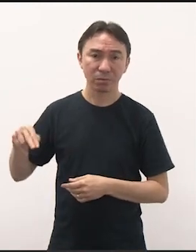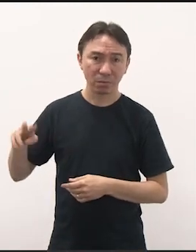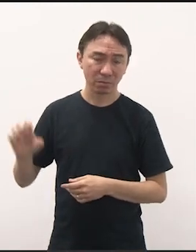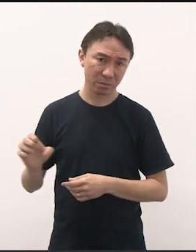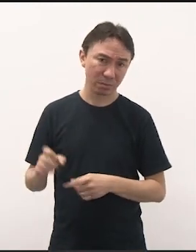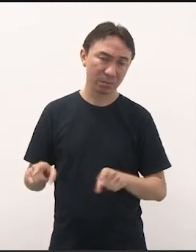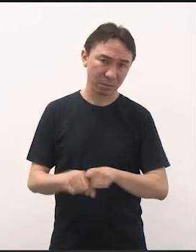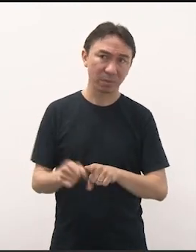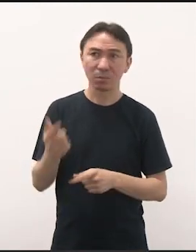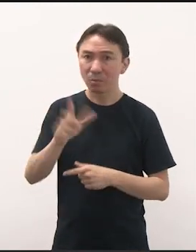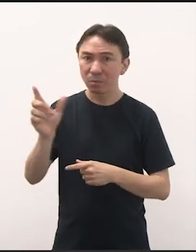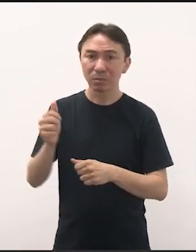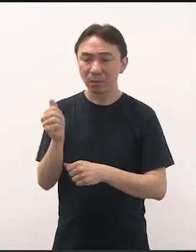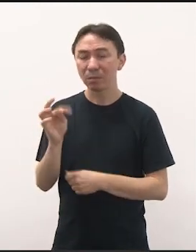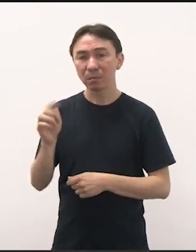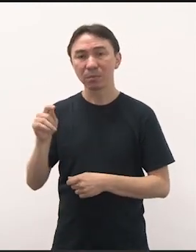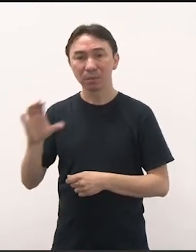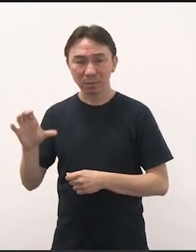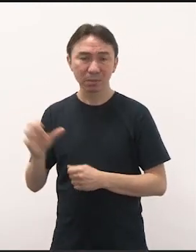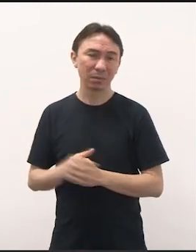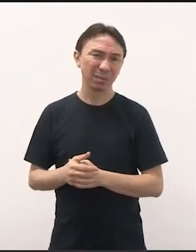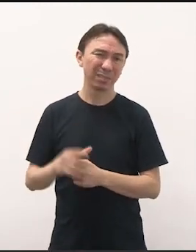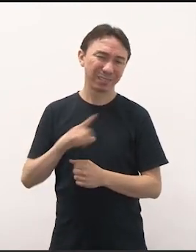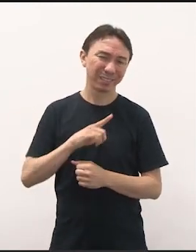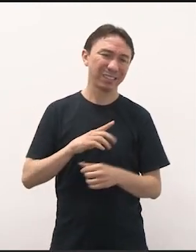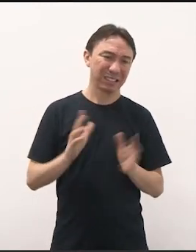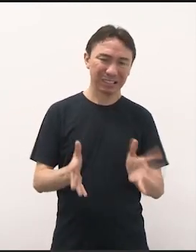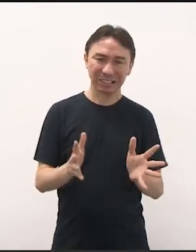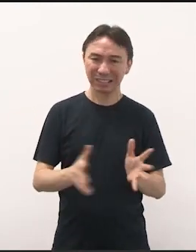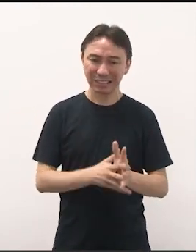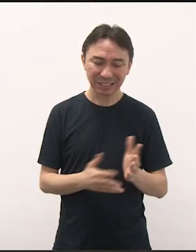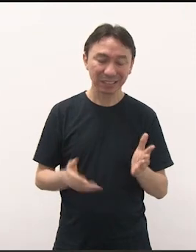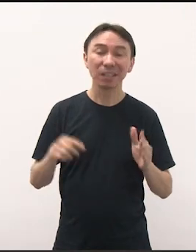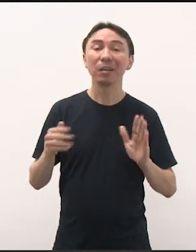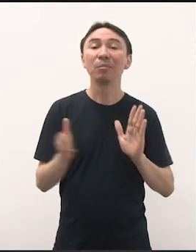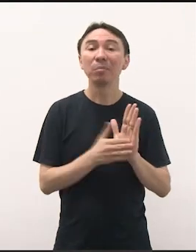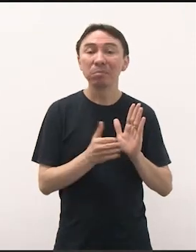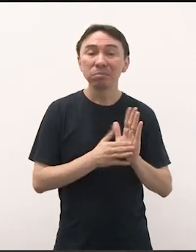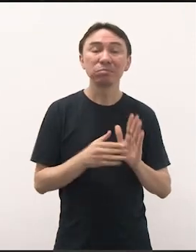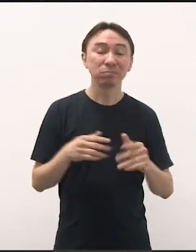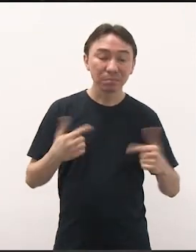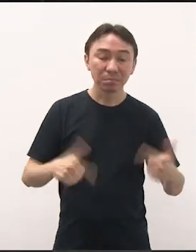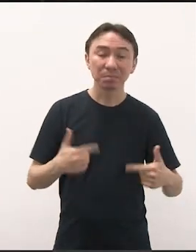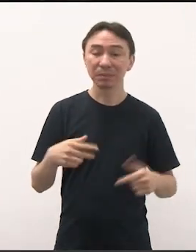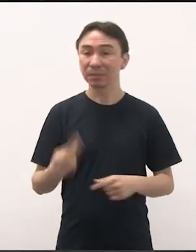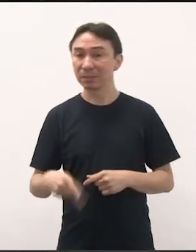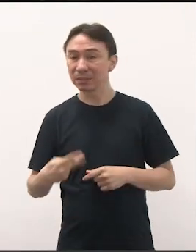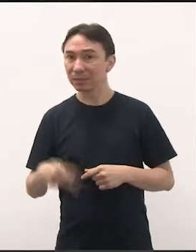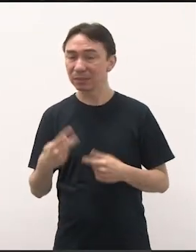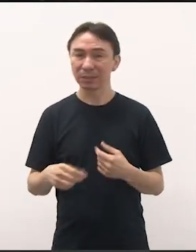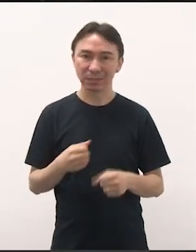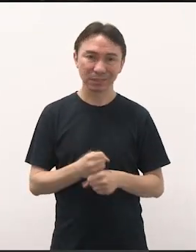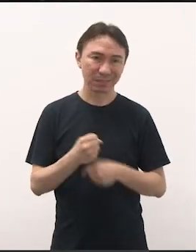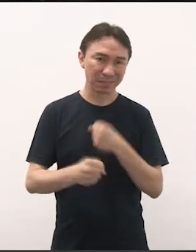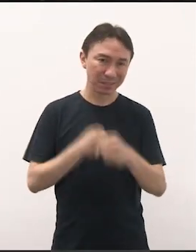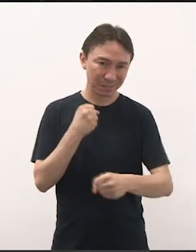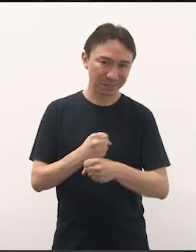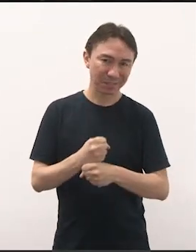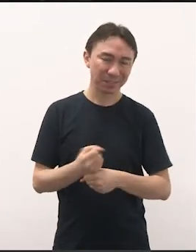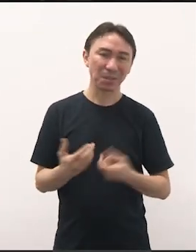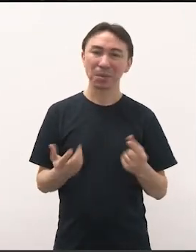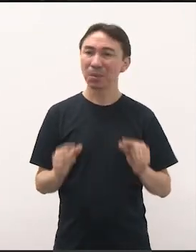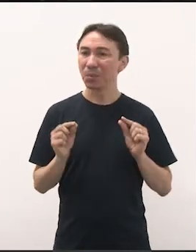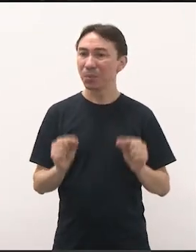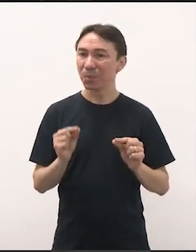da proposta de trabalho desse ano, de desenvolver ações e formação a respeito do suicídio, né? Então a gente está